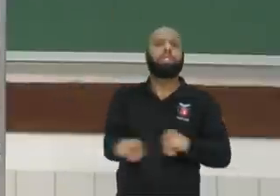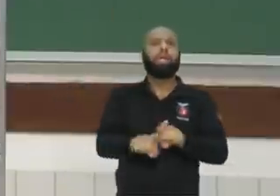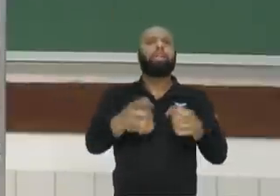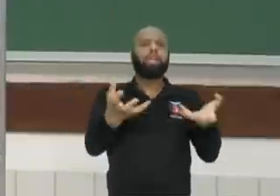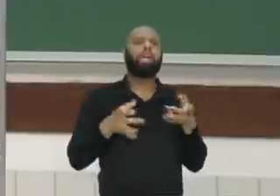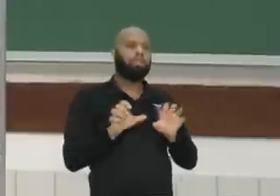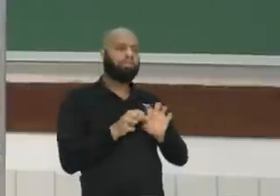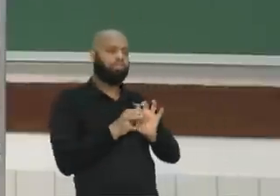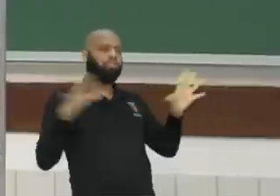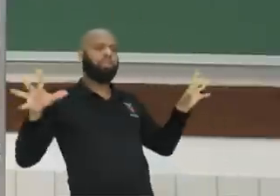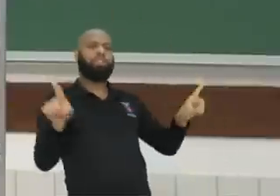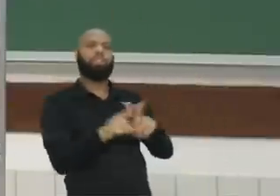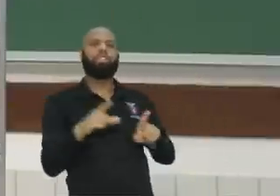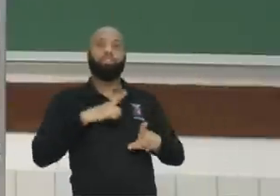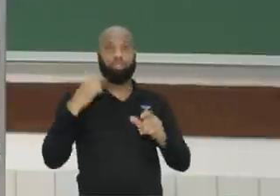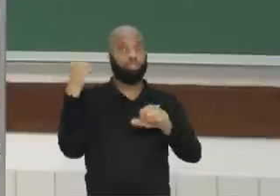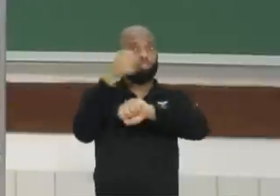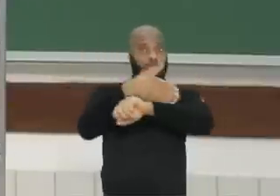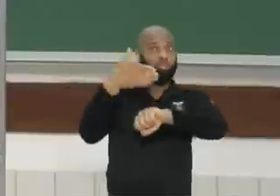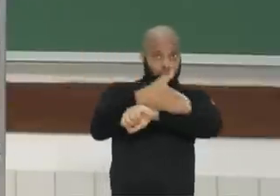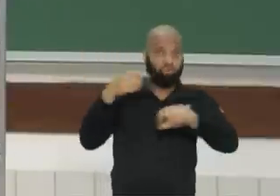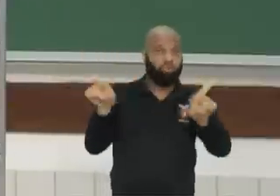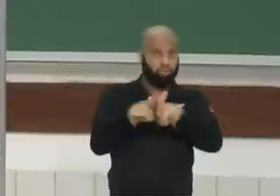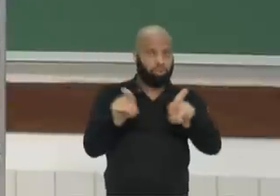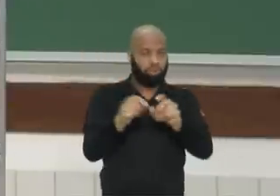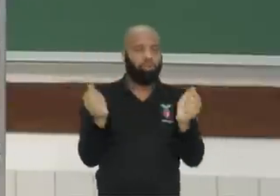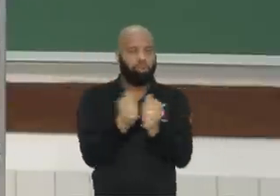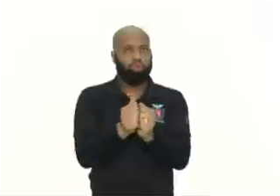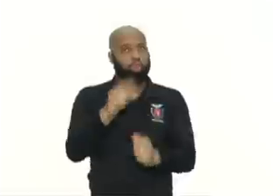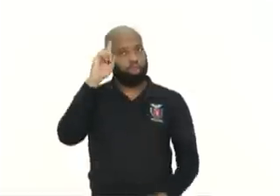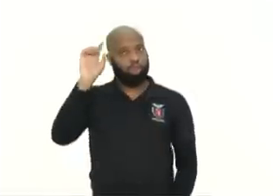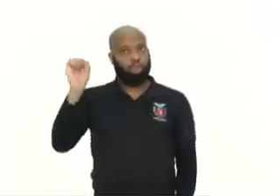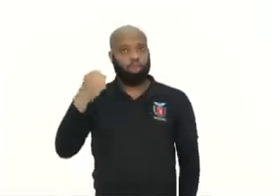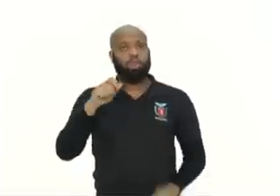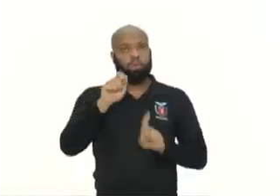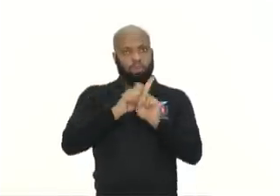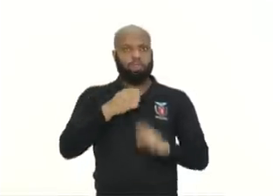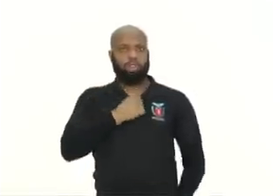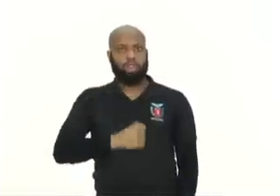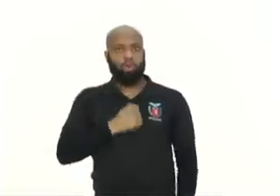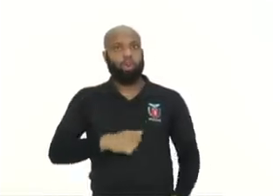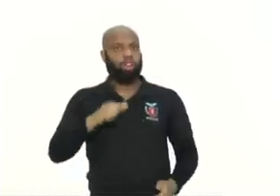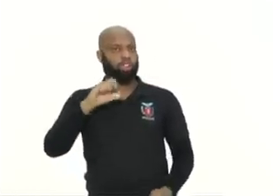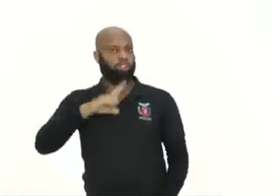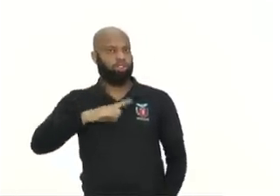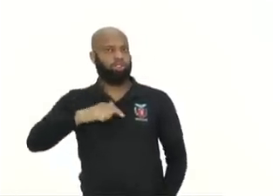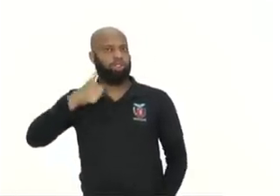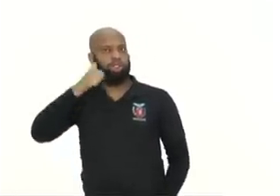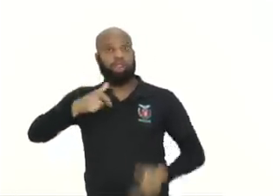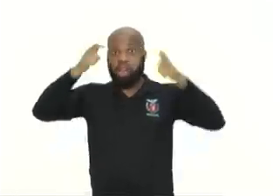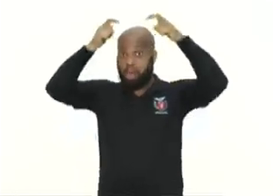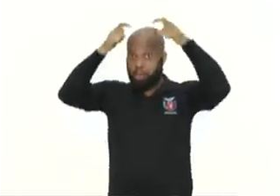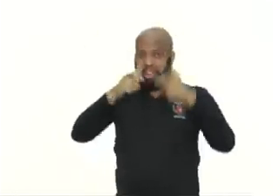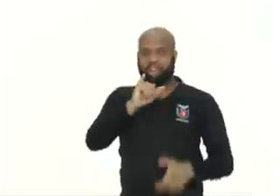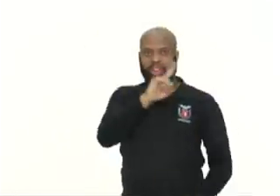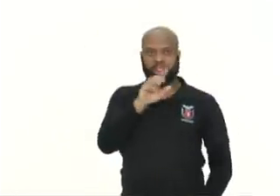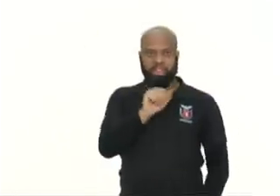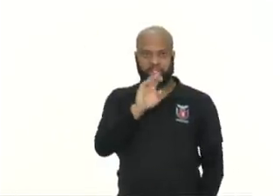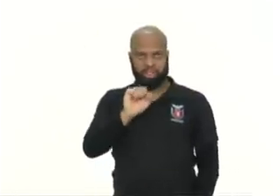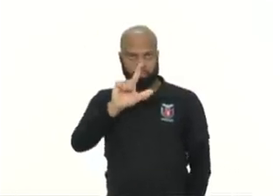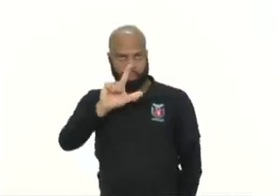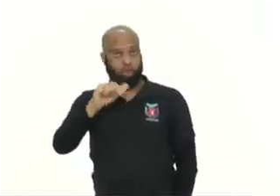parte dessa campanha abolicionista do Barão de Serra Azul. Em 8 de agosto, recebeu da princesa Isabel, filha de Dom Pedro